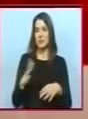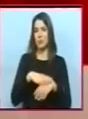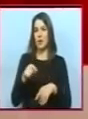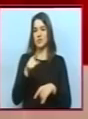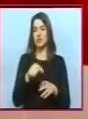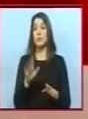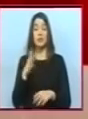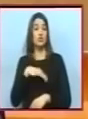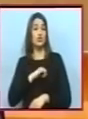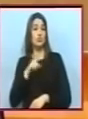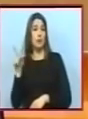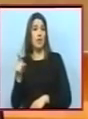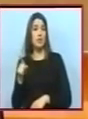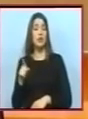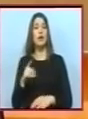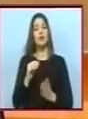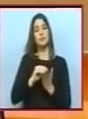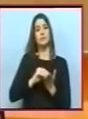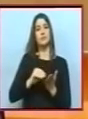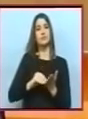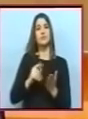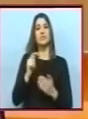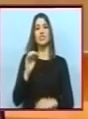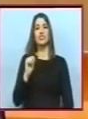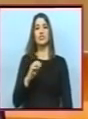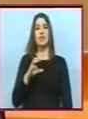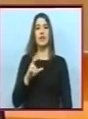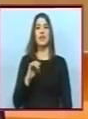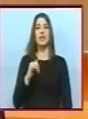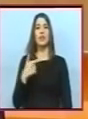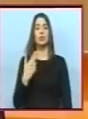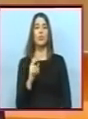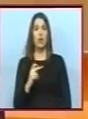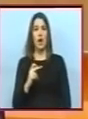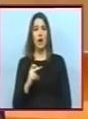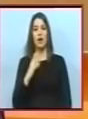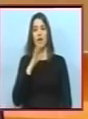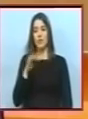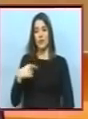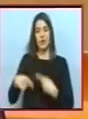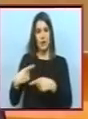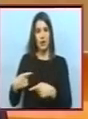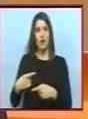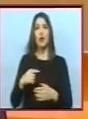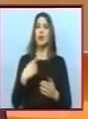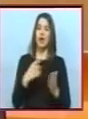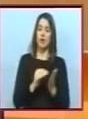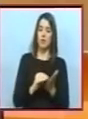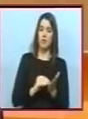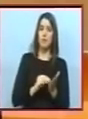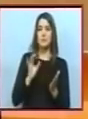Espanha, a escritura, a habilitação de herdeiros, é instruída com um documento comprovativo de que não existe